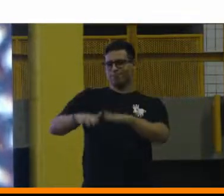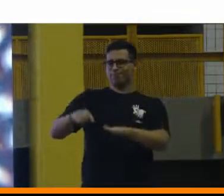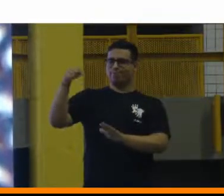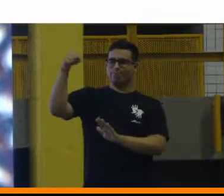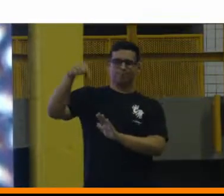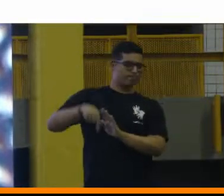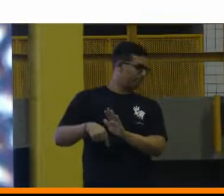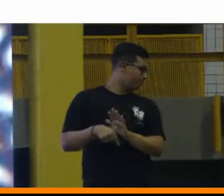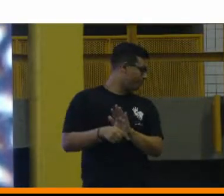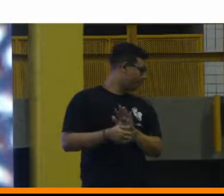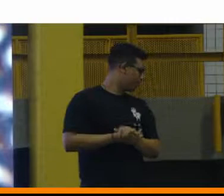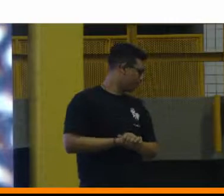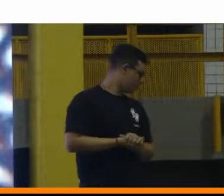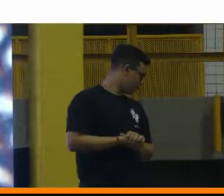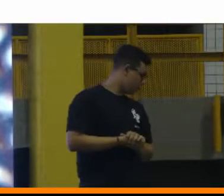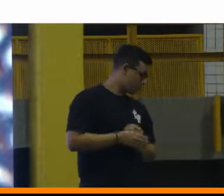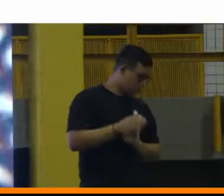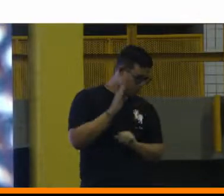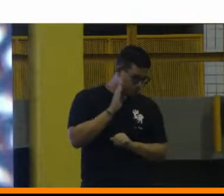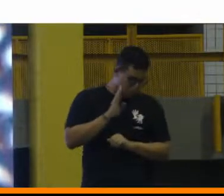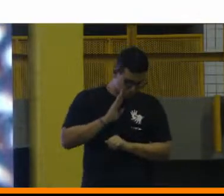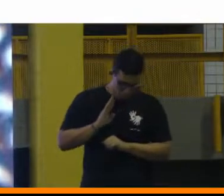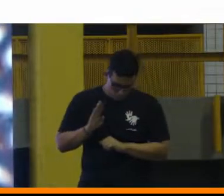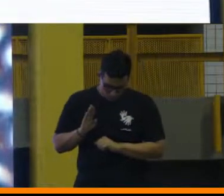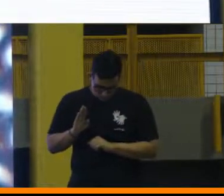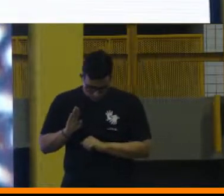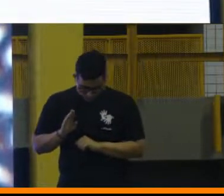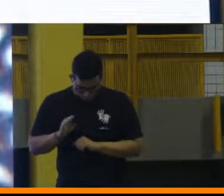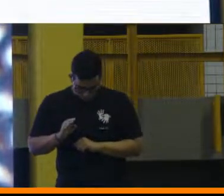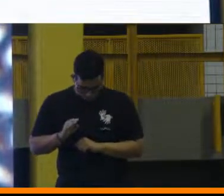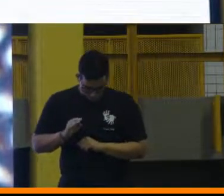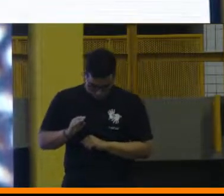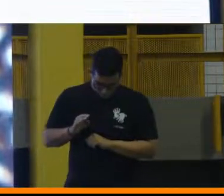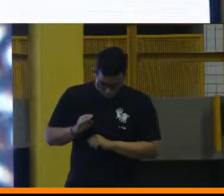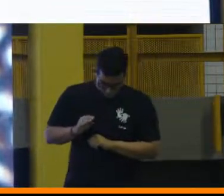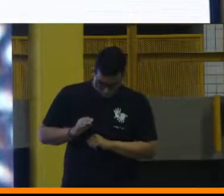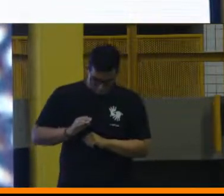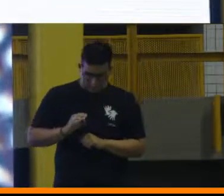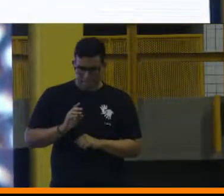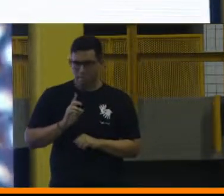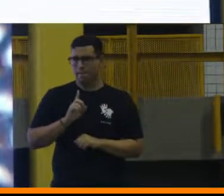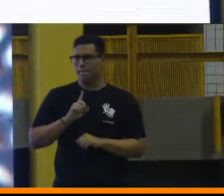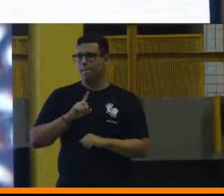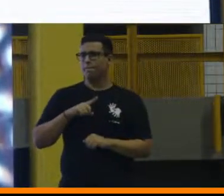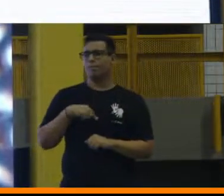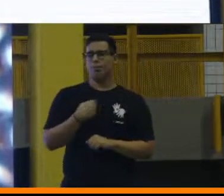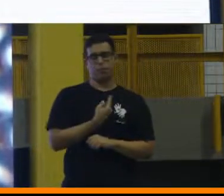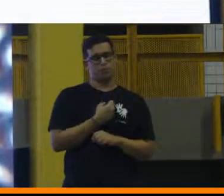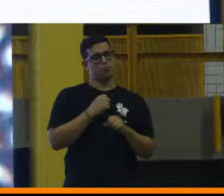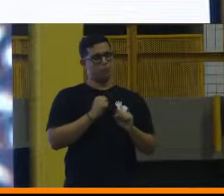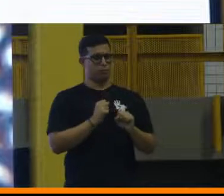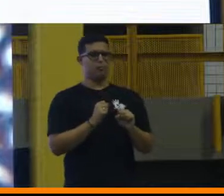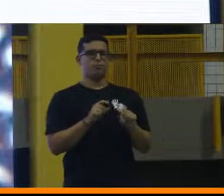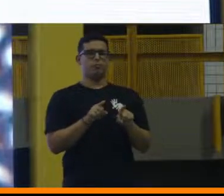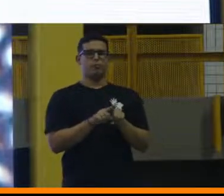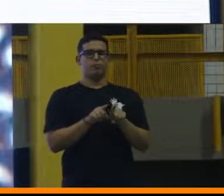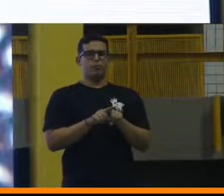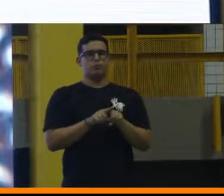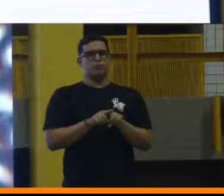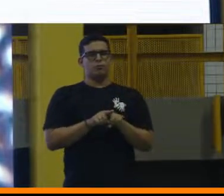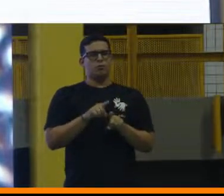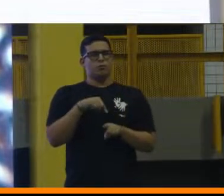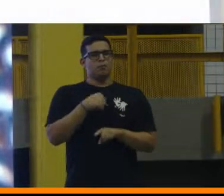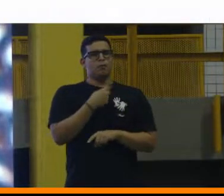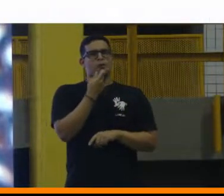Tá legal, até aí tudo bem. A gente pode então generalizar isso. A gente diz que